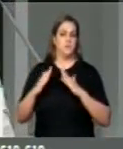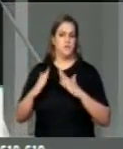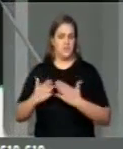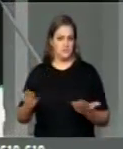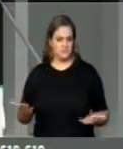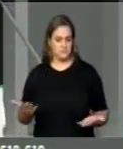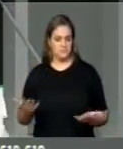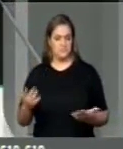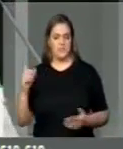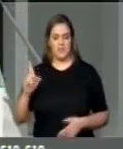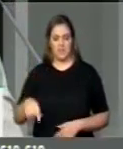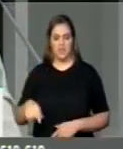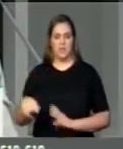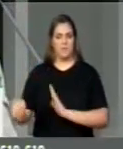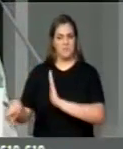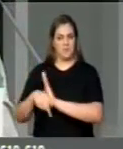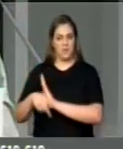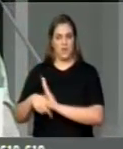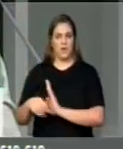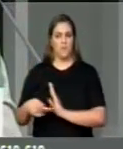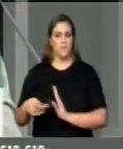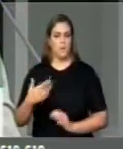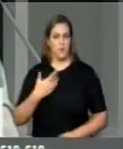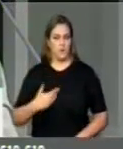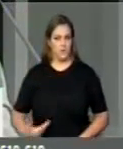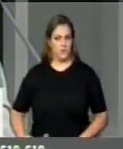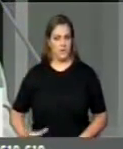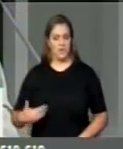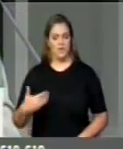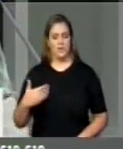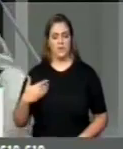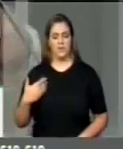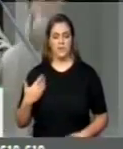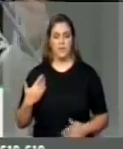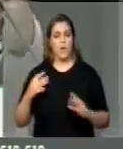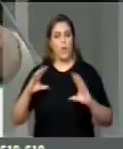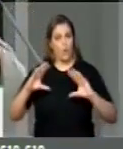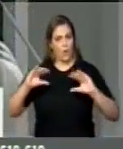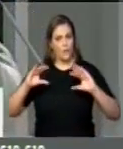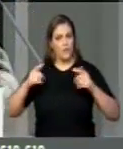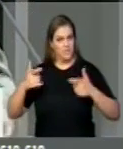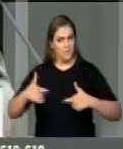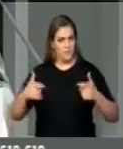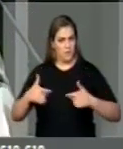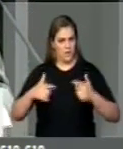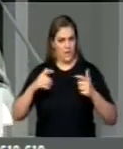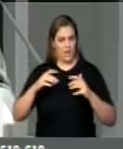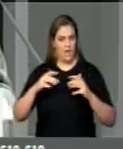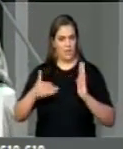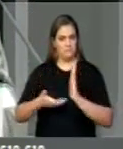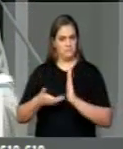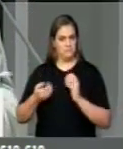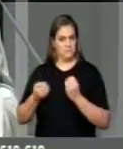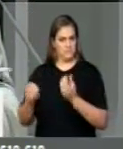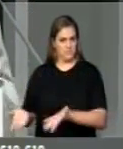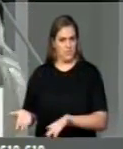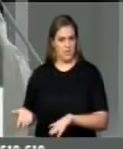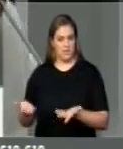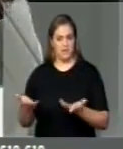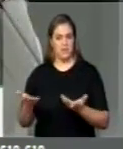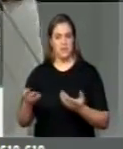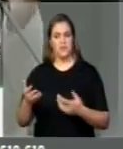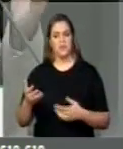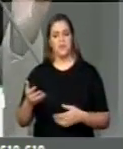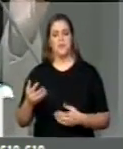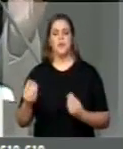funcional, se é na reserva técnica bem confortável que a Câmara tem, como ele tem se deslocado, foi ao Rio outro dia, e fica